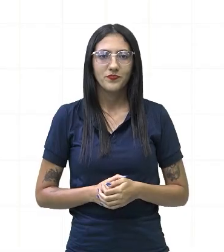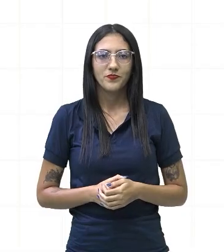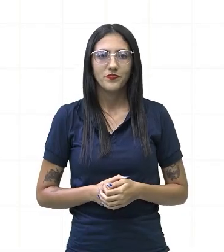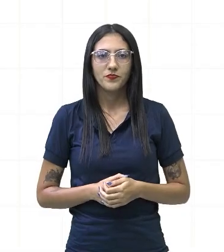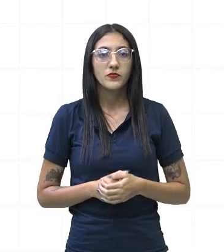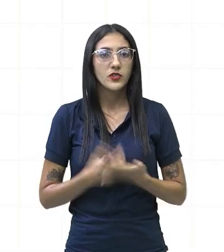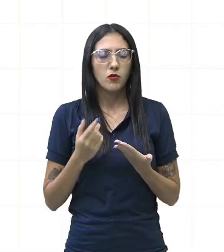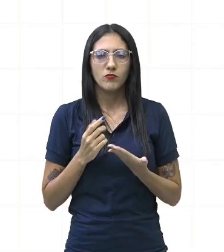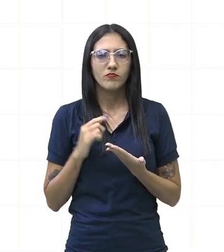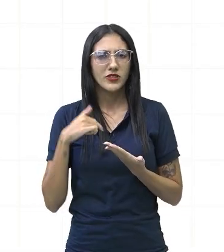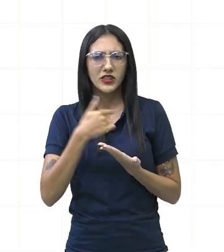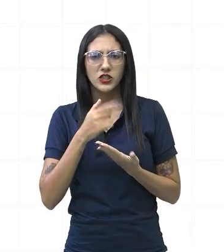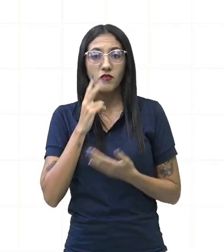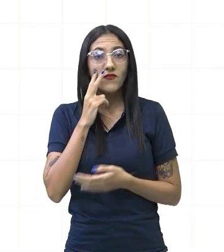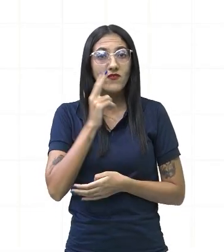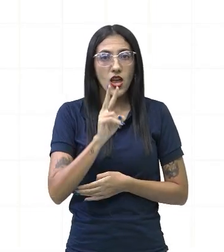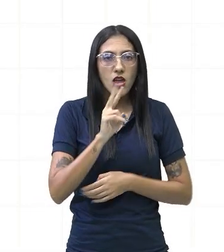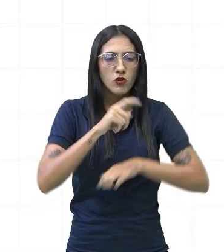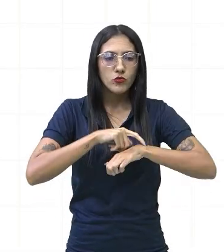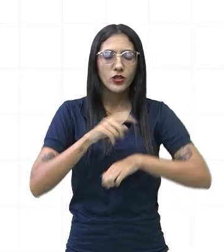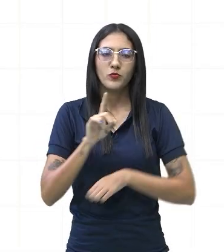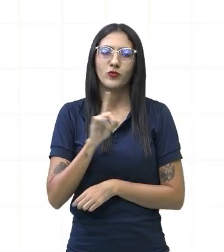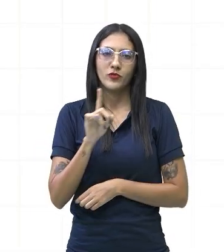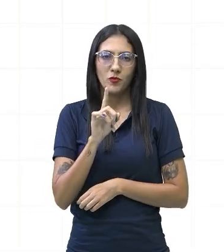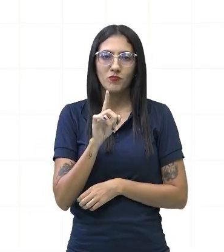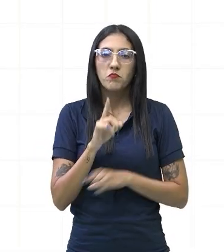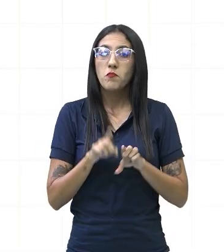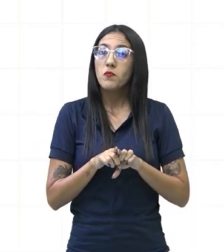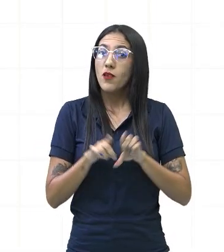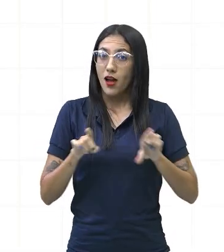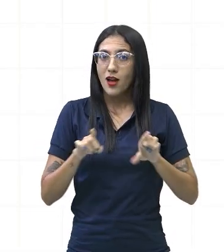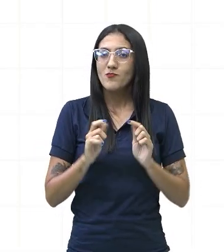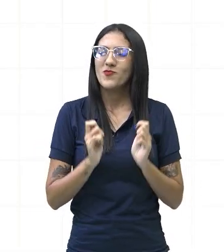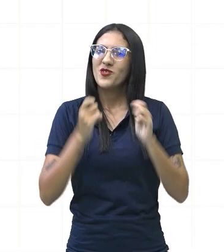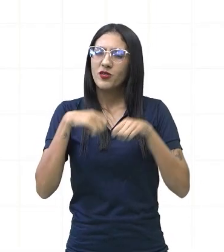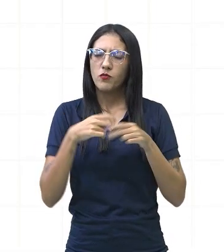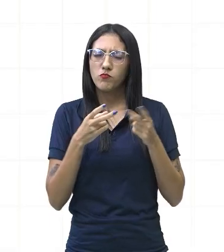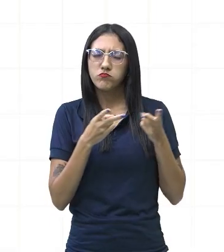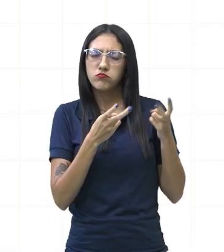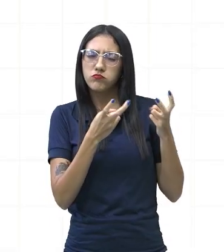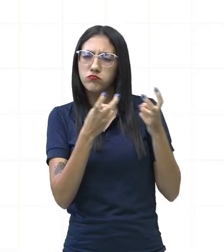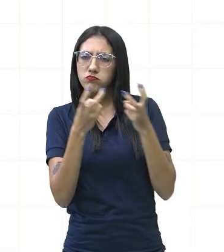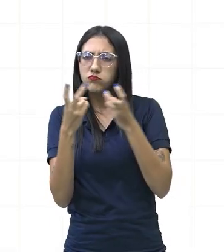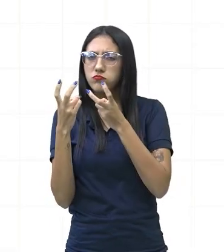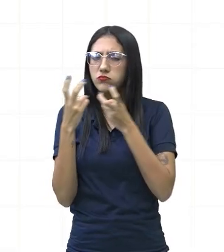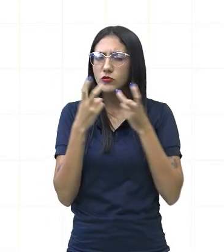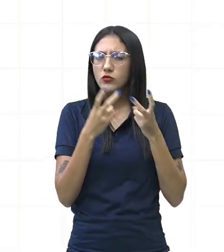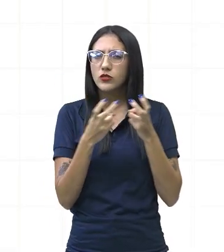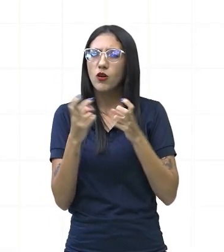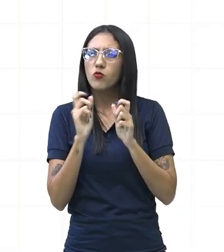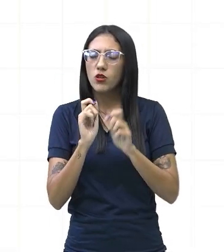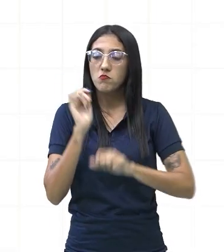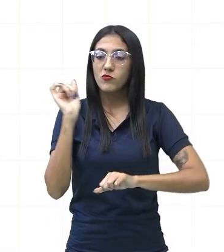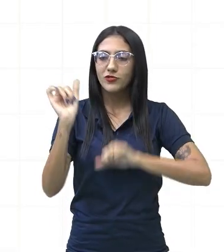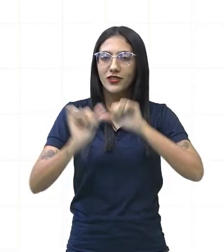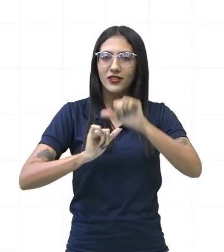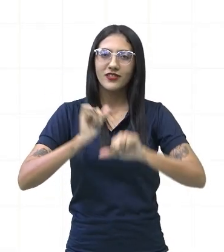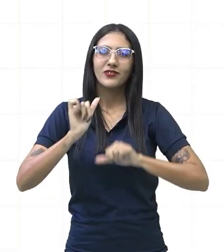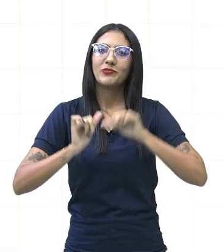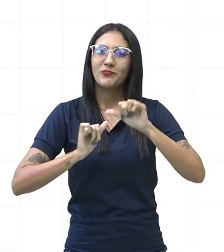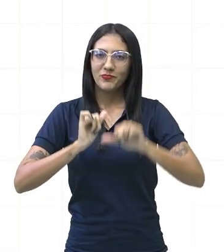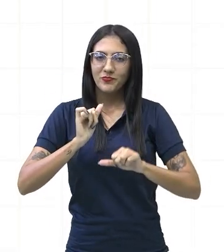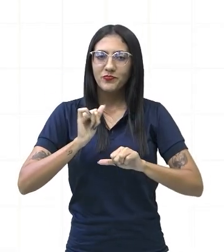ver nem pegar, mas, não é mesmo, podemos observar mudanças,